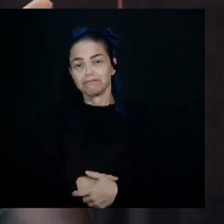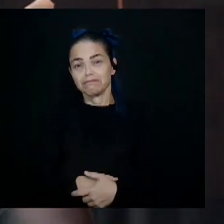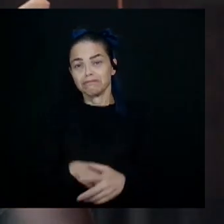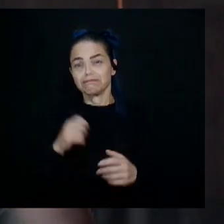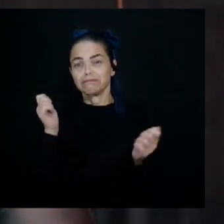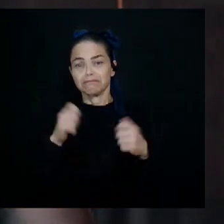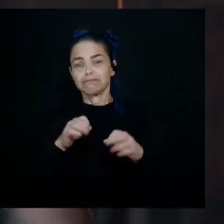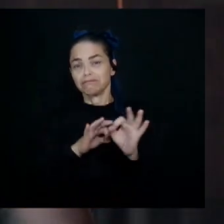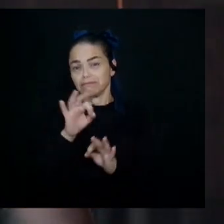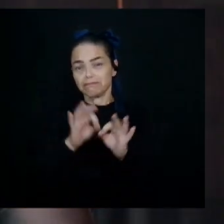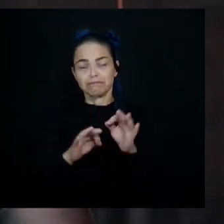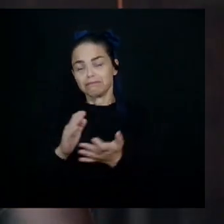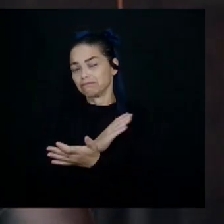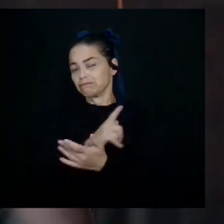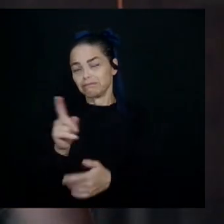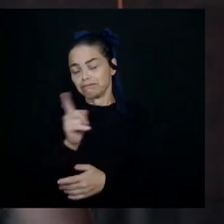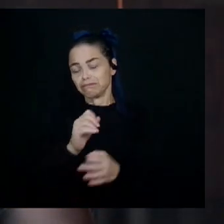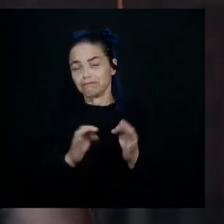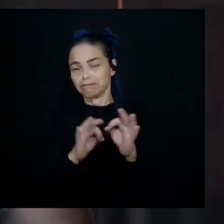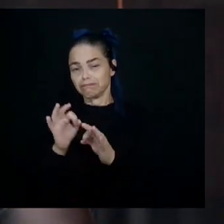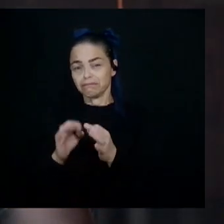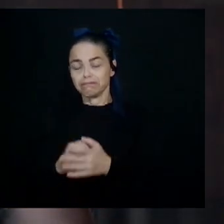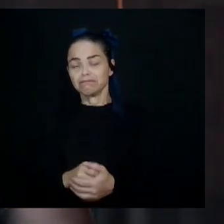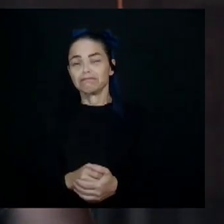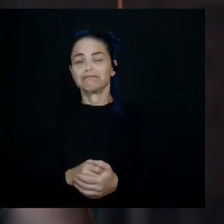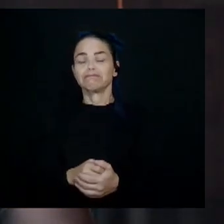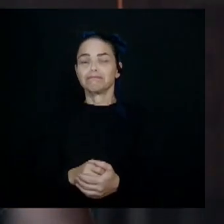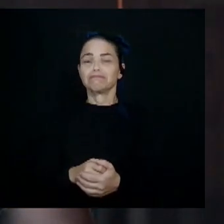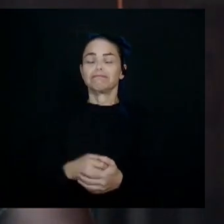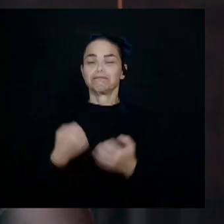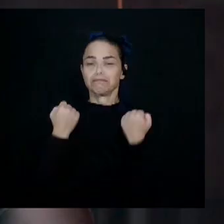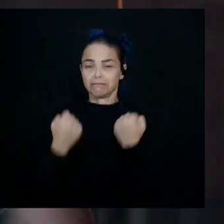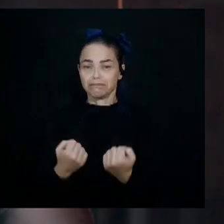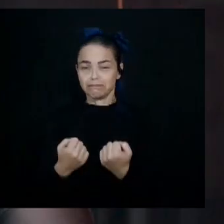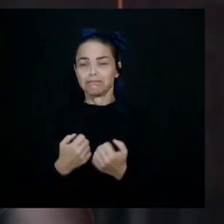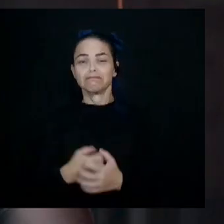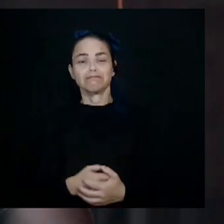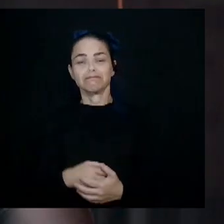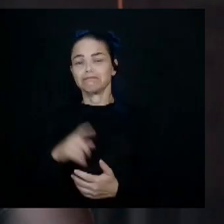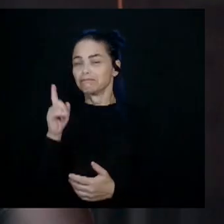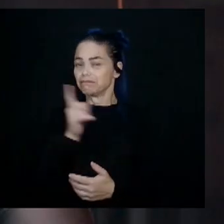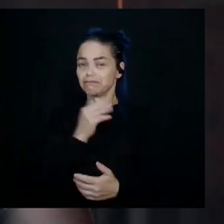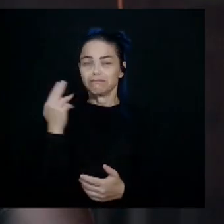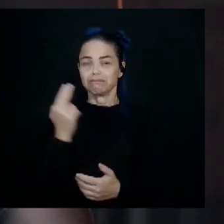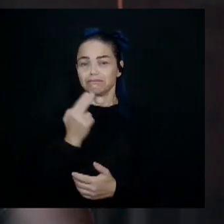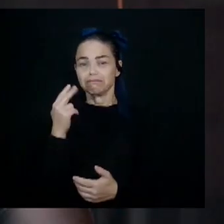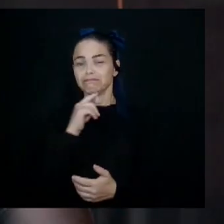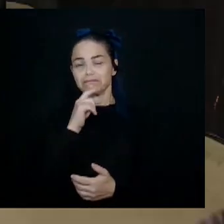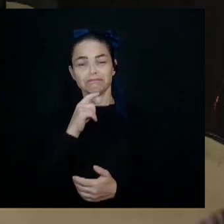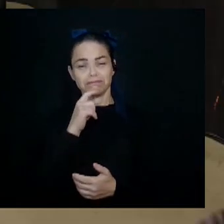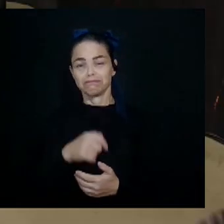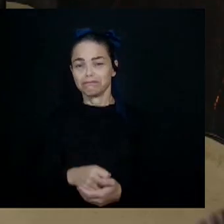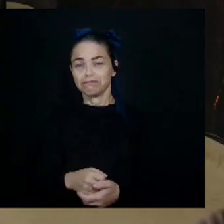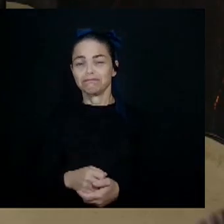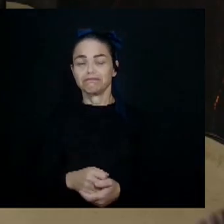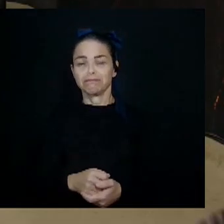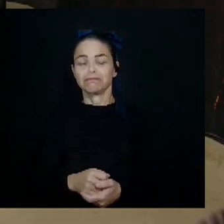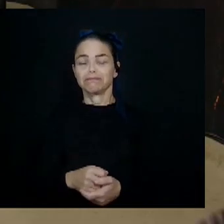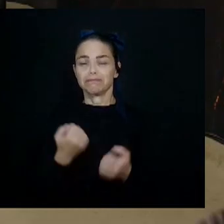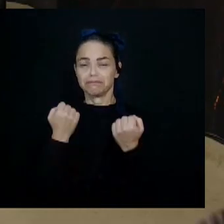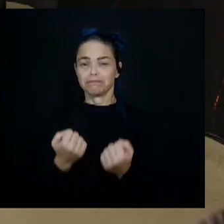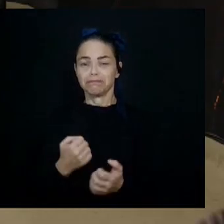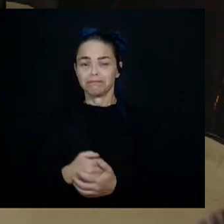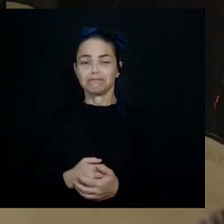não estão, Uhum. mas mesmo se ele tiver, a sobrecarga é tão grande que ele não dá conta. Nossa, gente, olha isso. É por isso